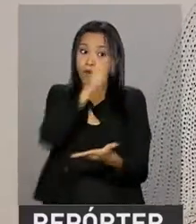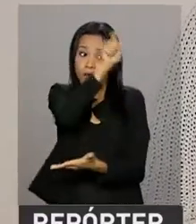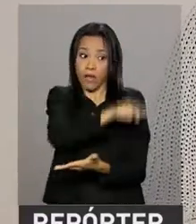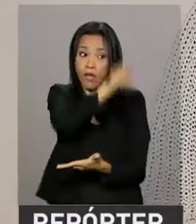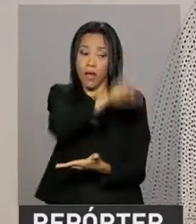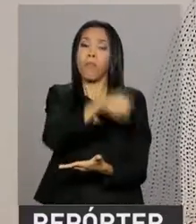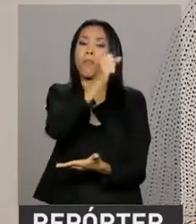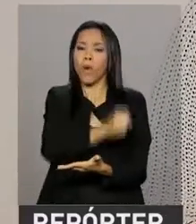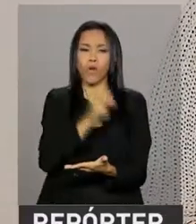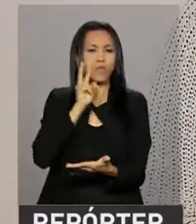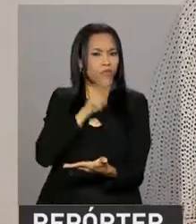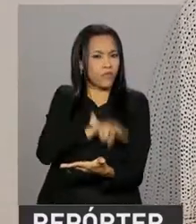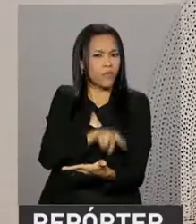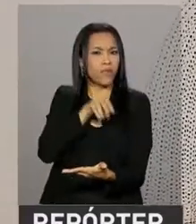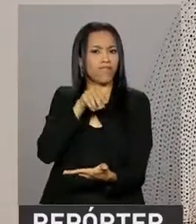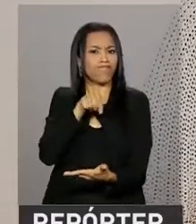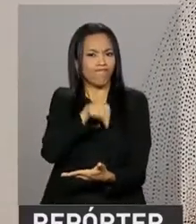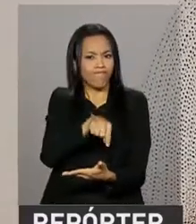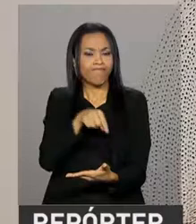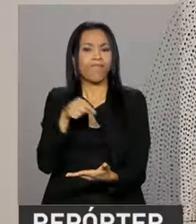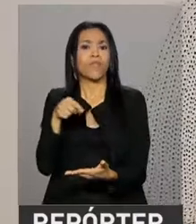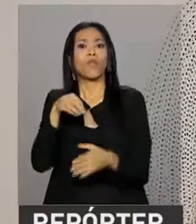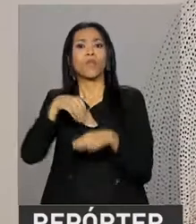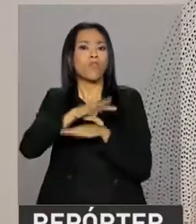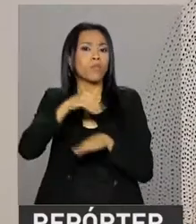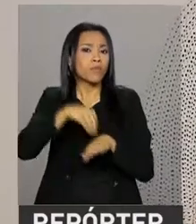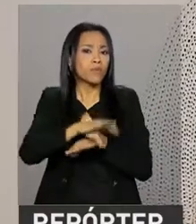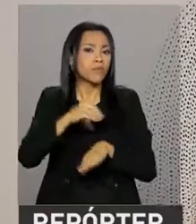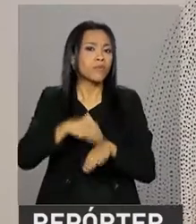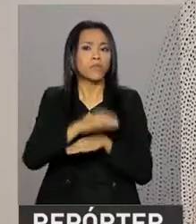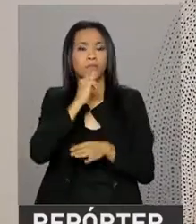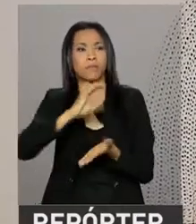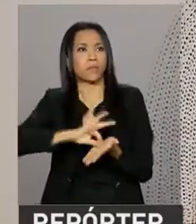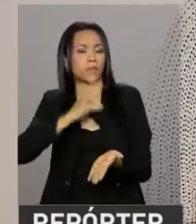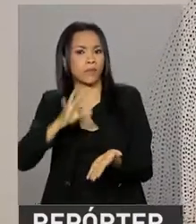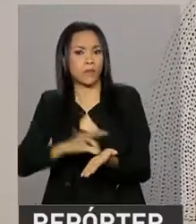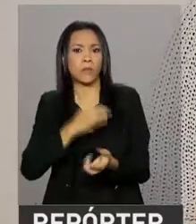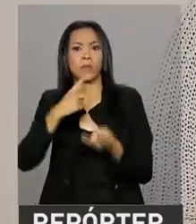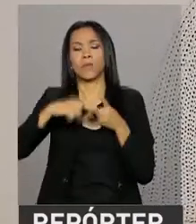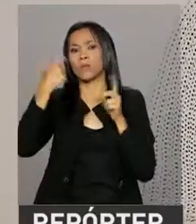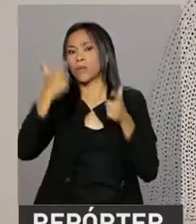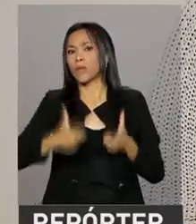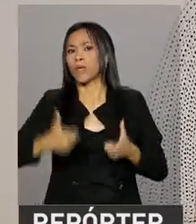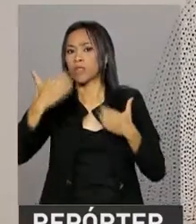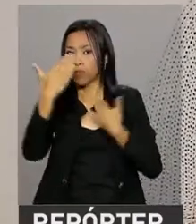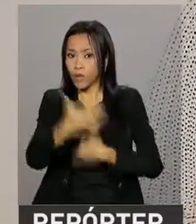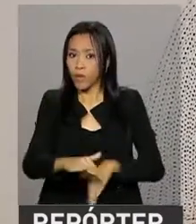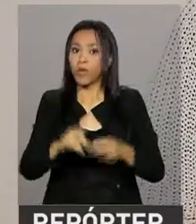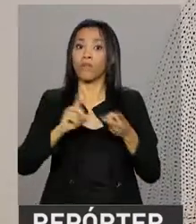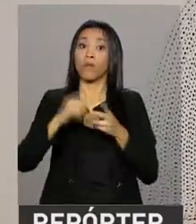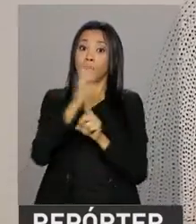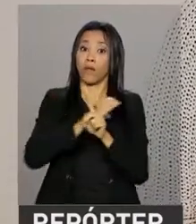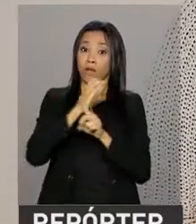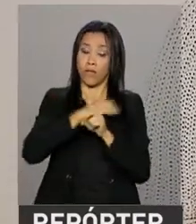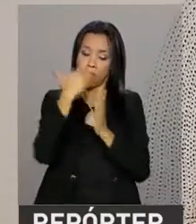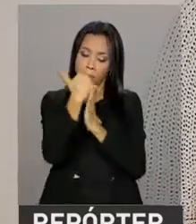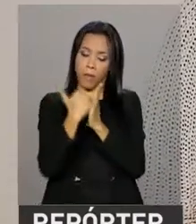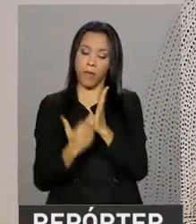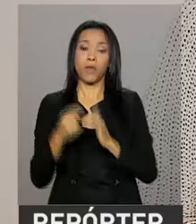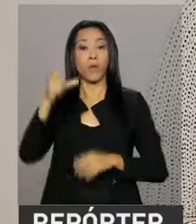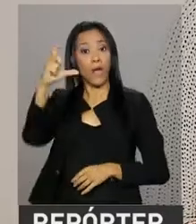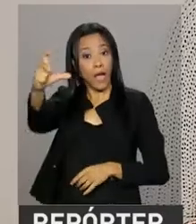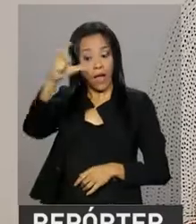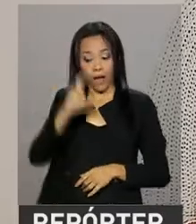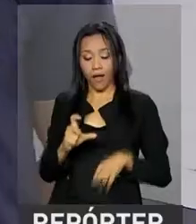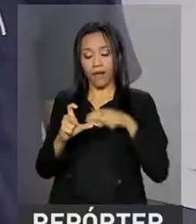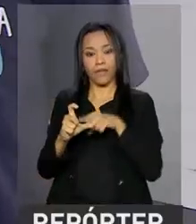visualizar o aplicativo dados como a situação de inscrição os locais de prova o cronograma e o cartão de